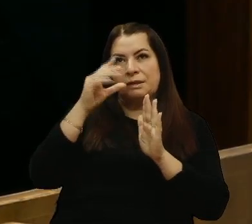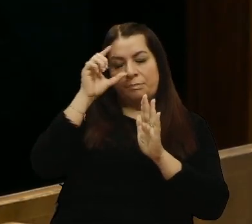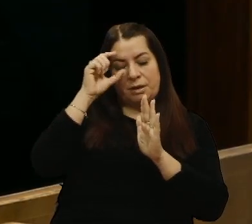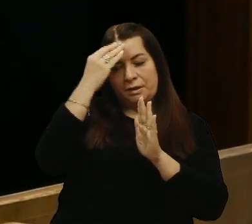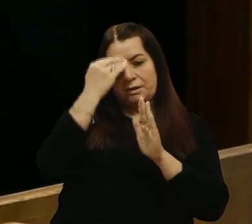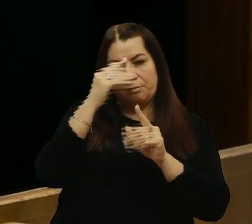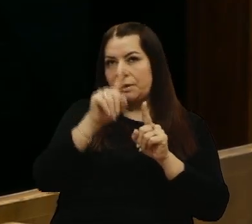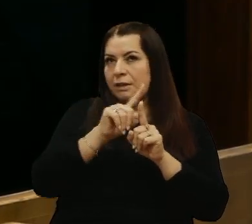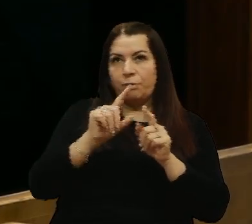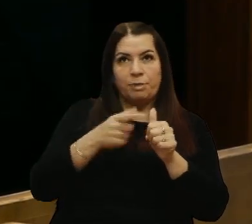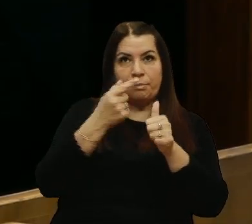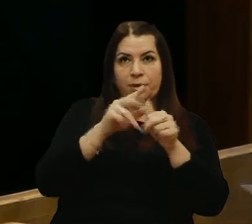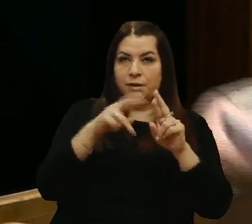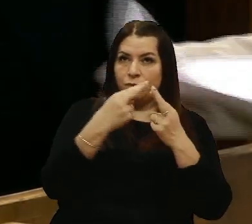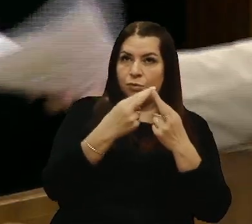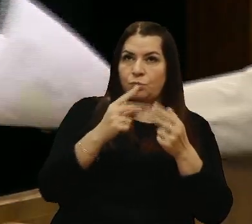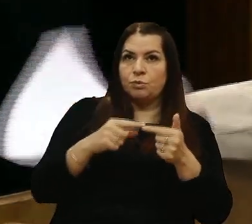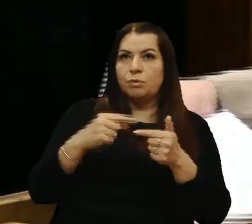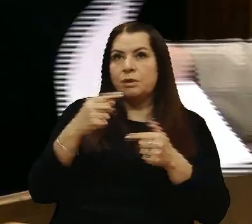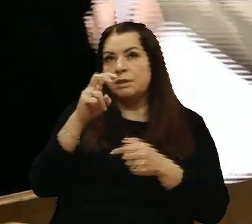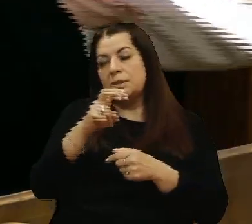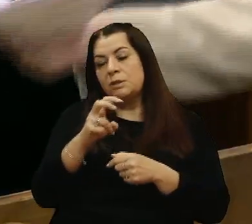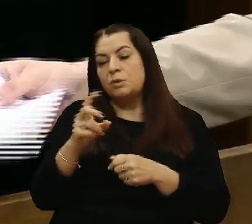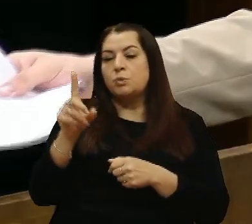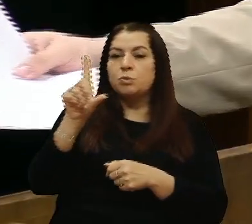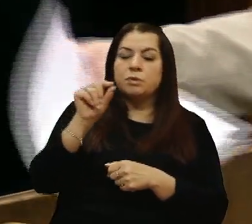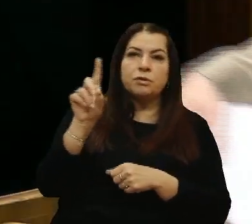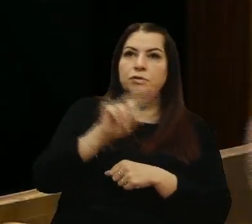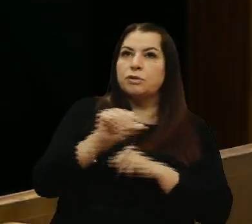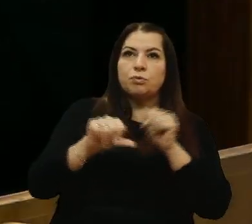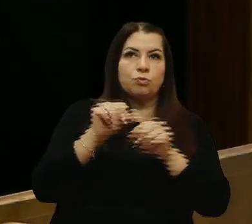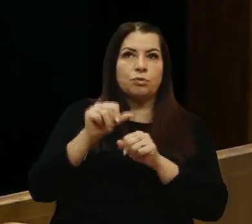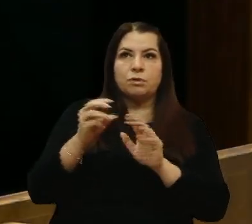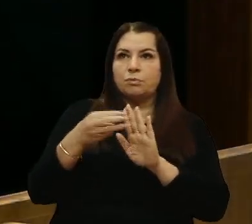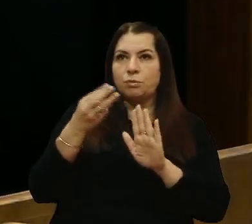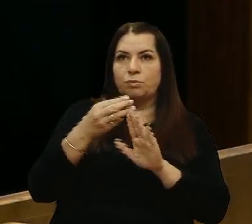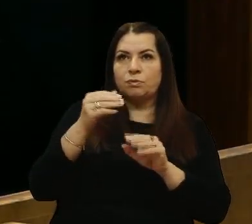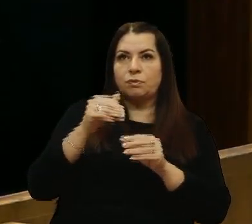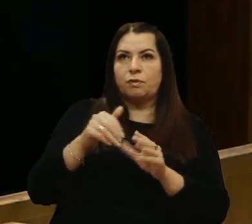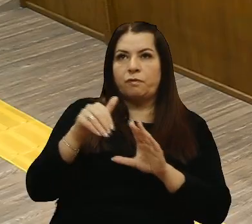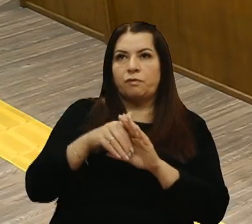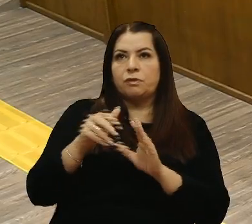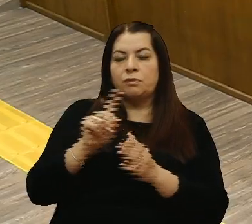de defesa prévia, não na primeira audiência, e sim em 5 ou 10 dias. Não muda nada essa moção, nós vamos votar não.